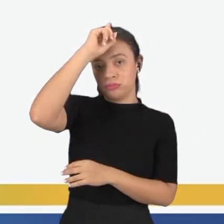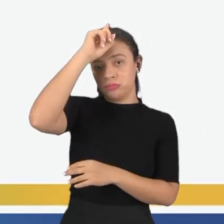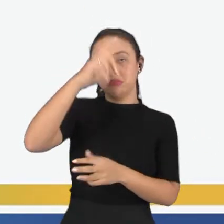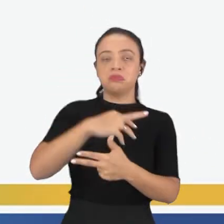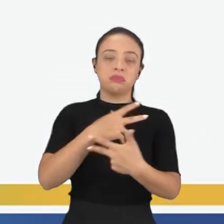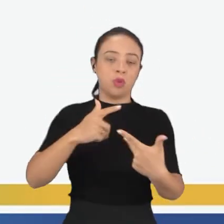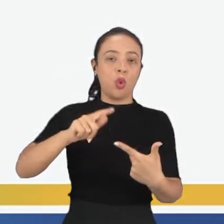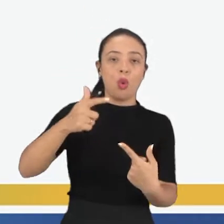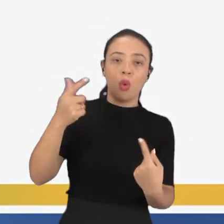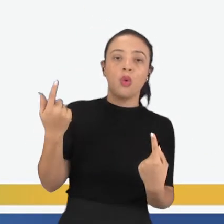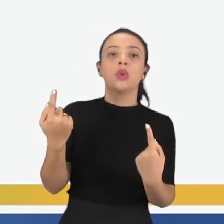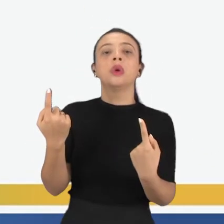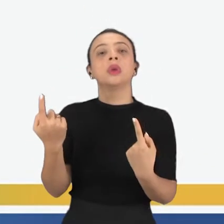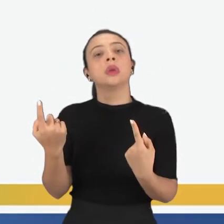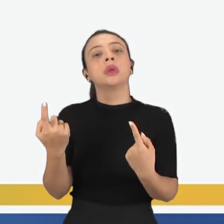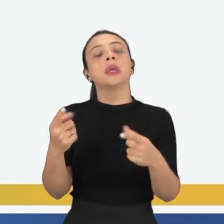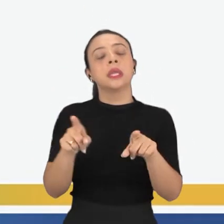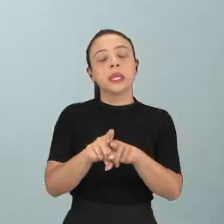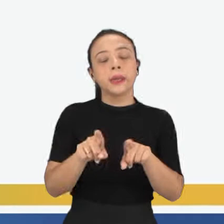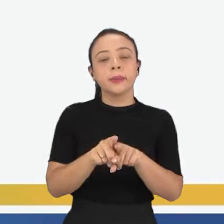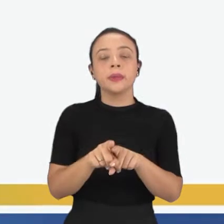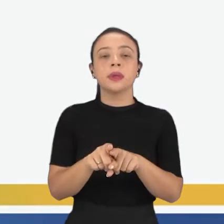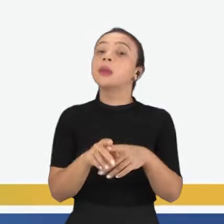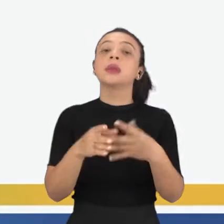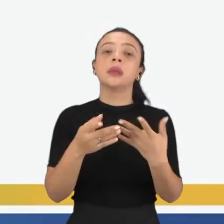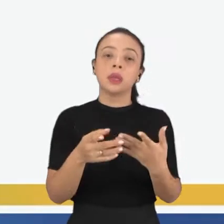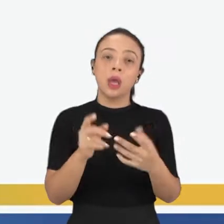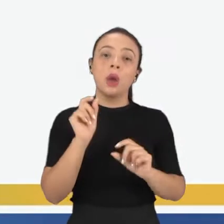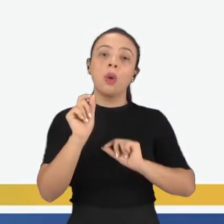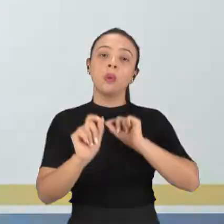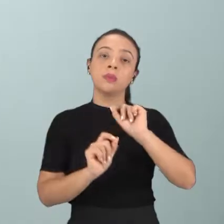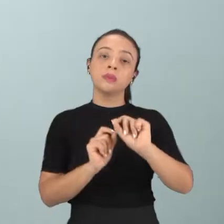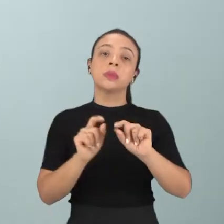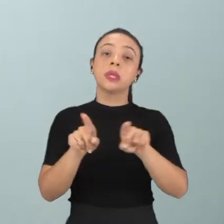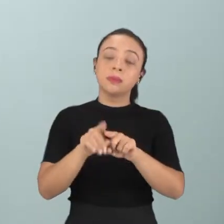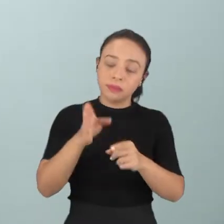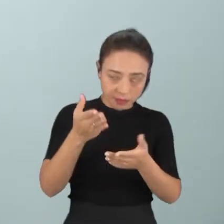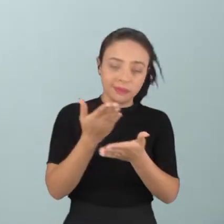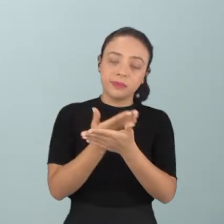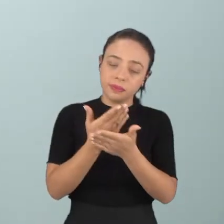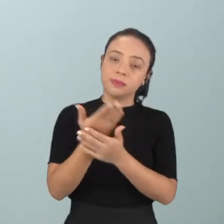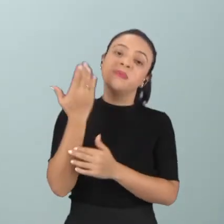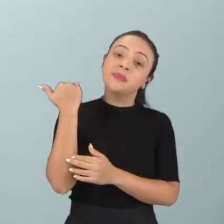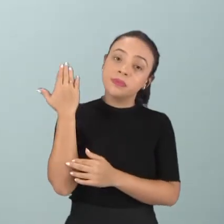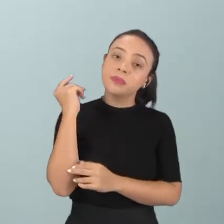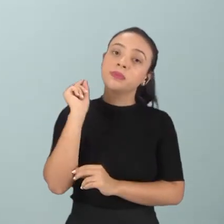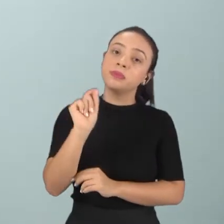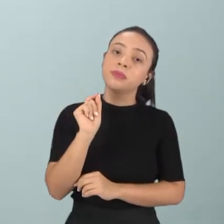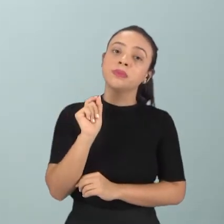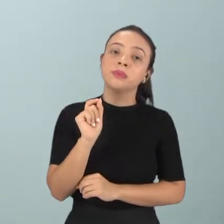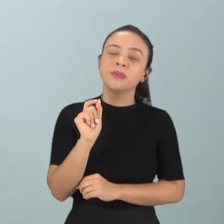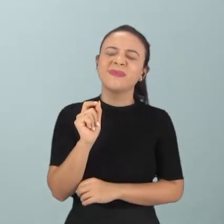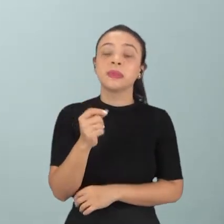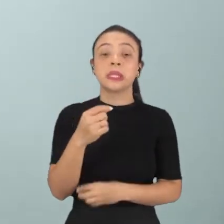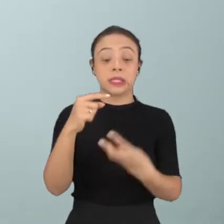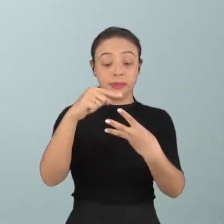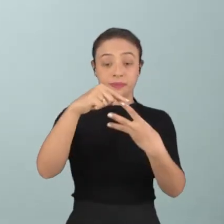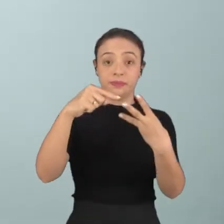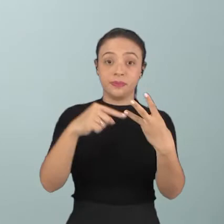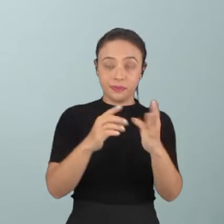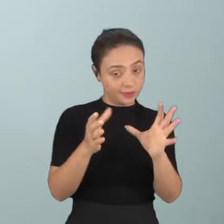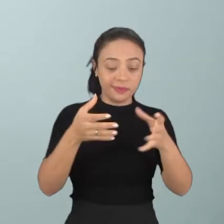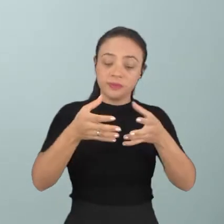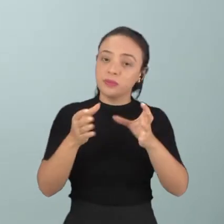outros motivos. Então, esses, gente, são os genéricos. E nós estudamos nas aulas anteriores sobre 3